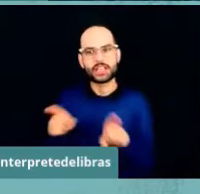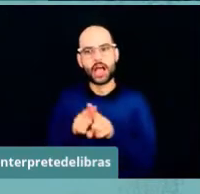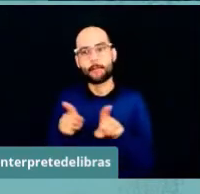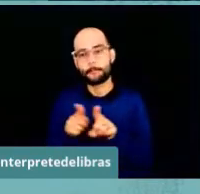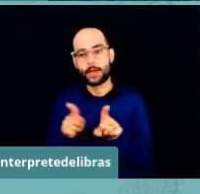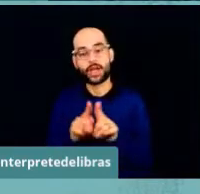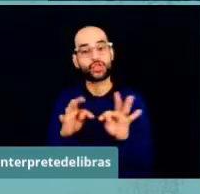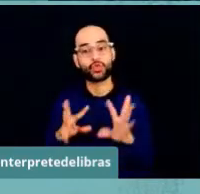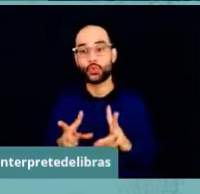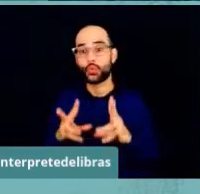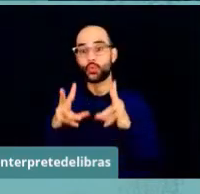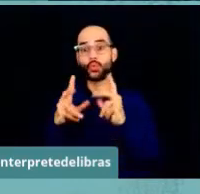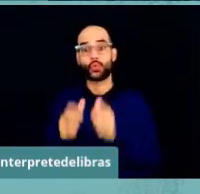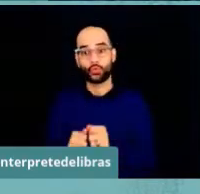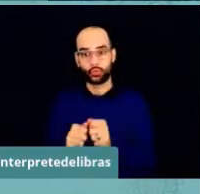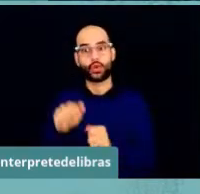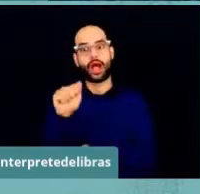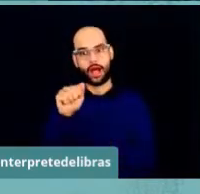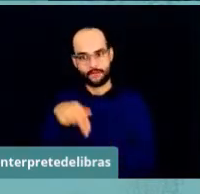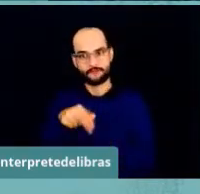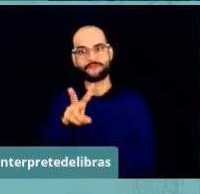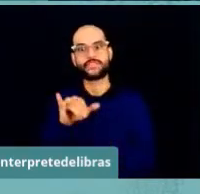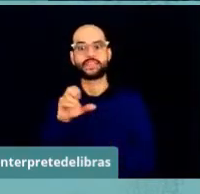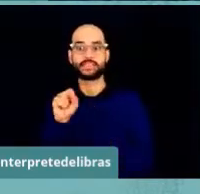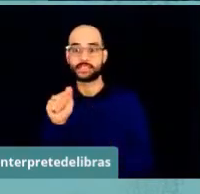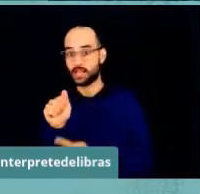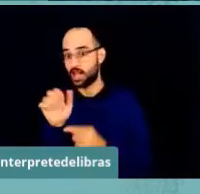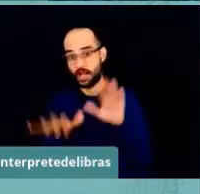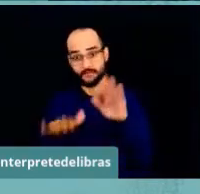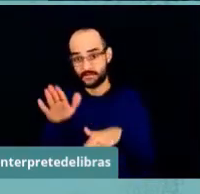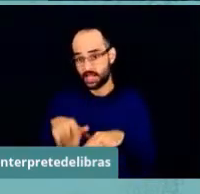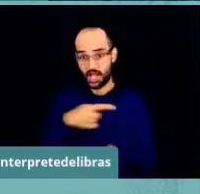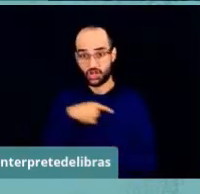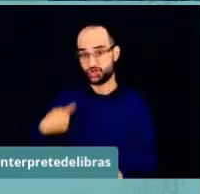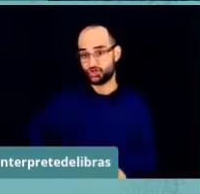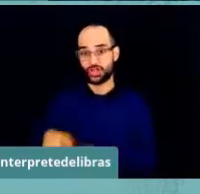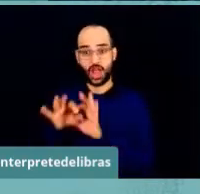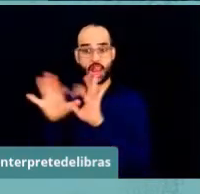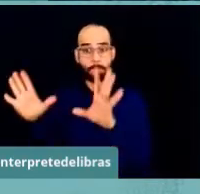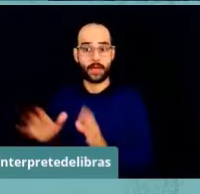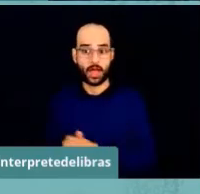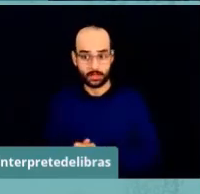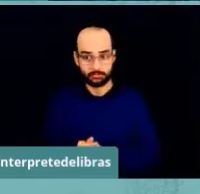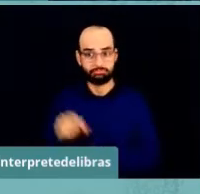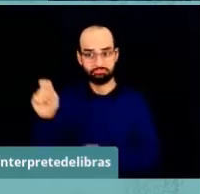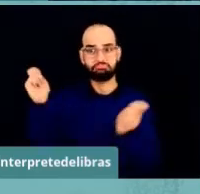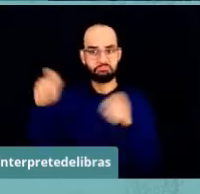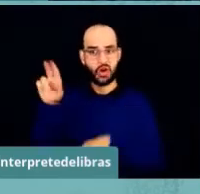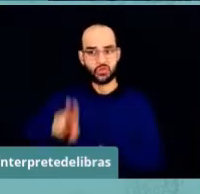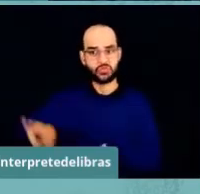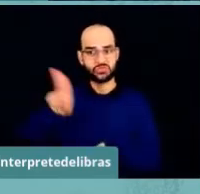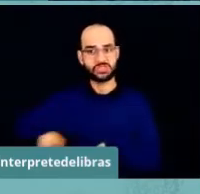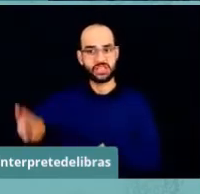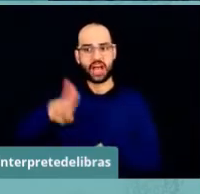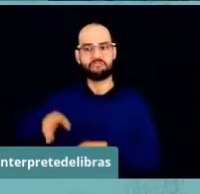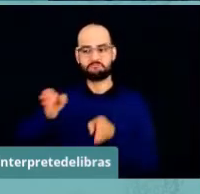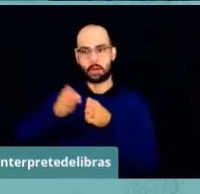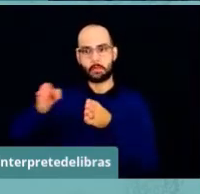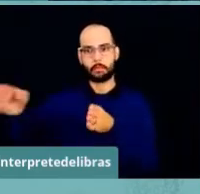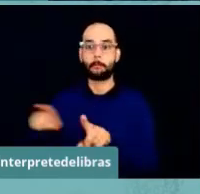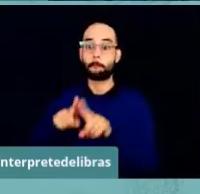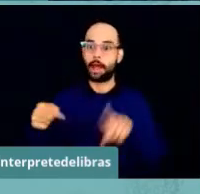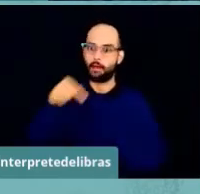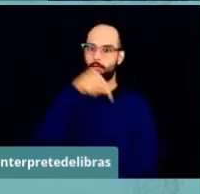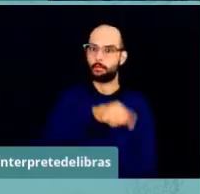Anvisa corrobora, porque não adianta nada, às vezes, para a China libera para eles lá, tem que passar pelo crivo da